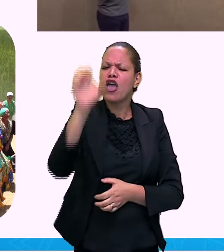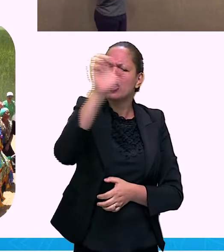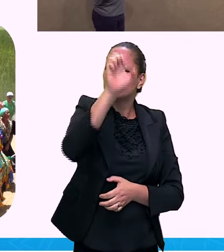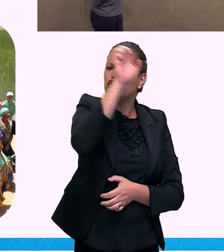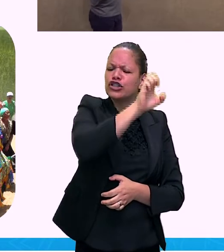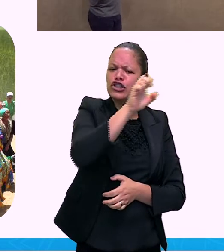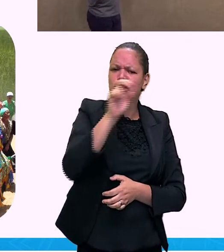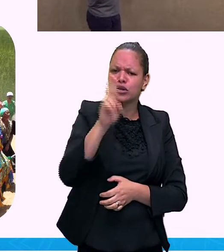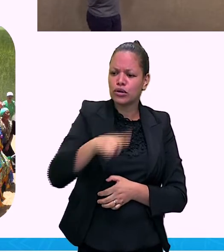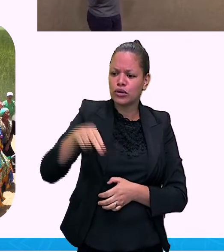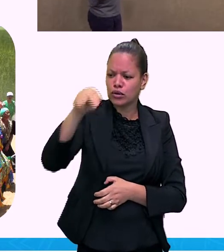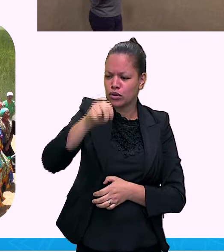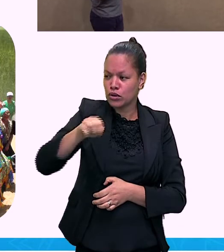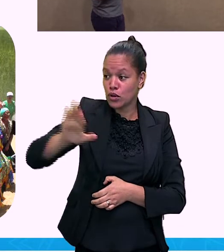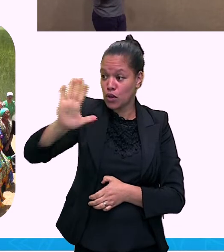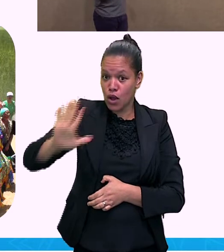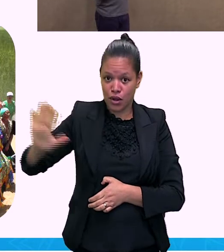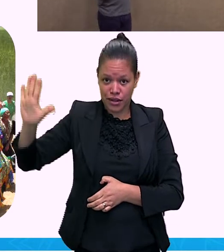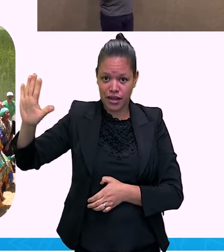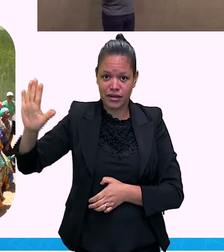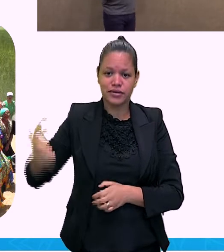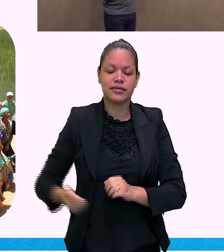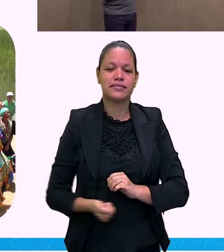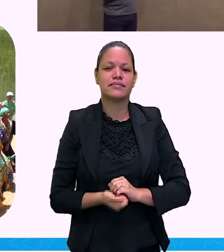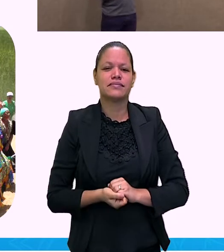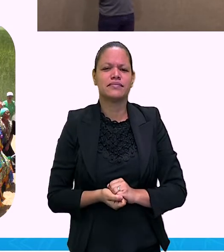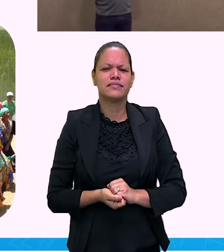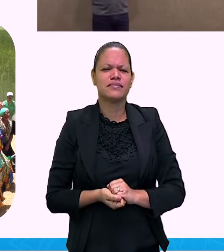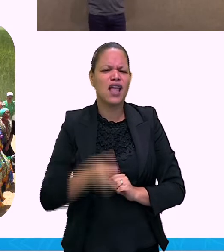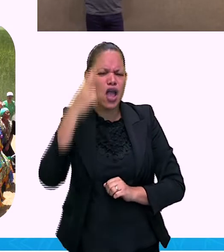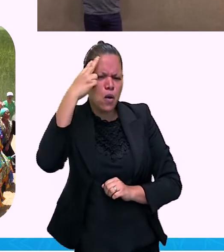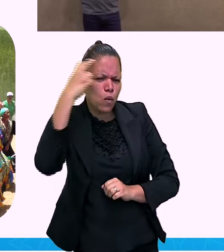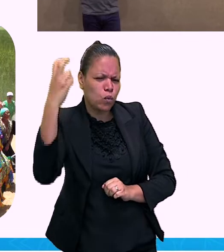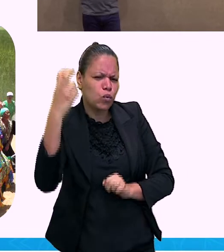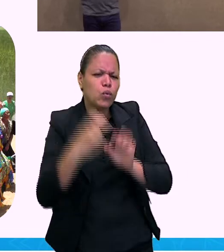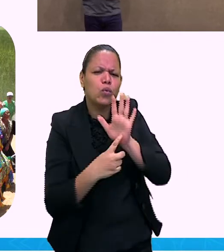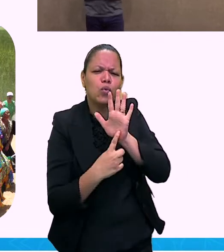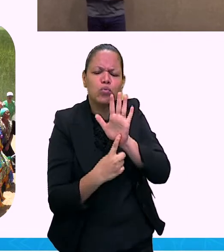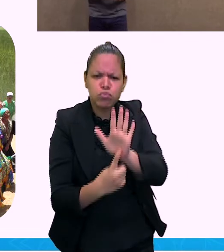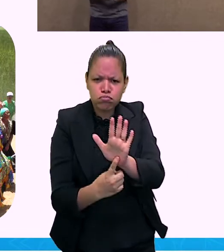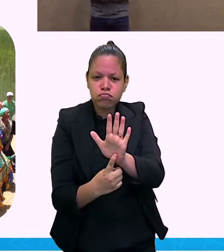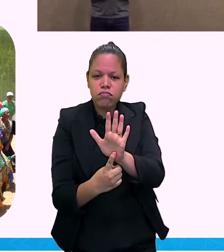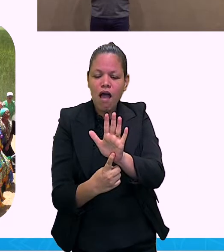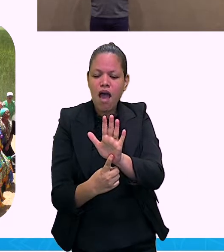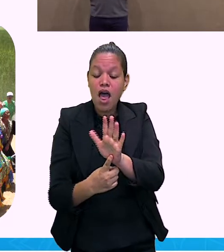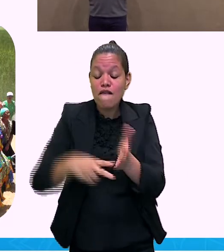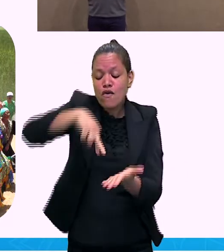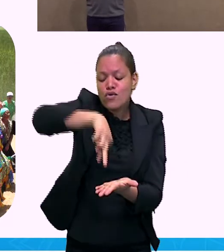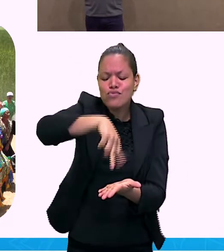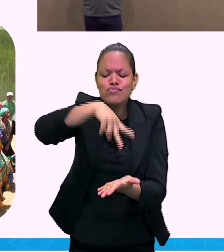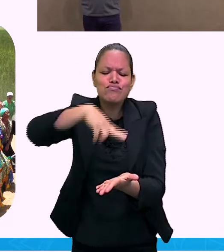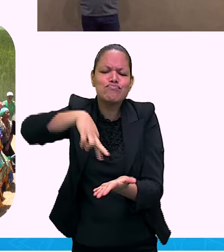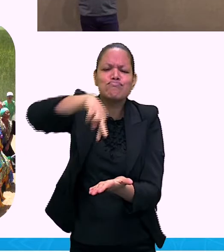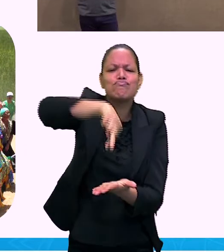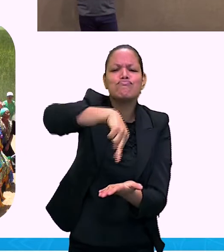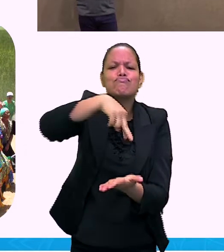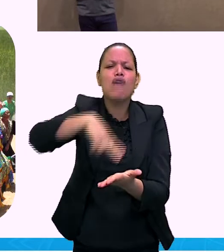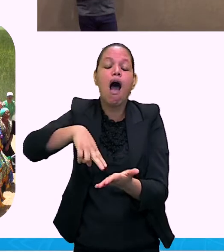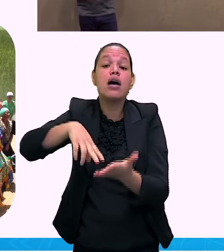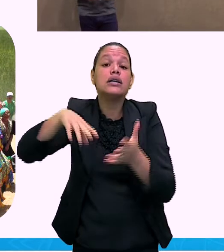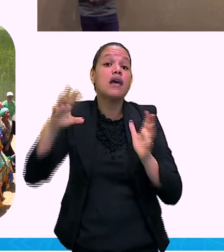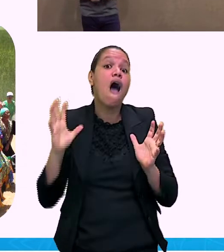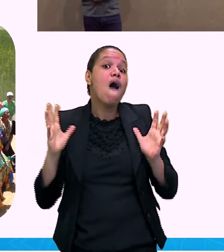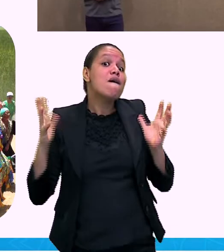Nordeste. A região do Nordeste é uma cultura representada através de danças e festas como o Bumba